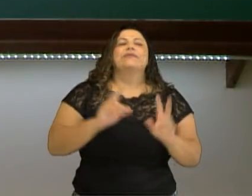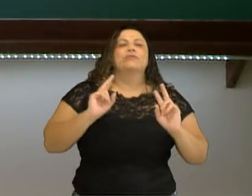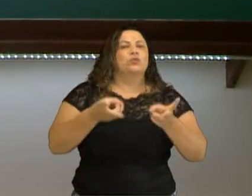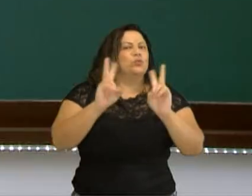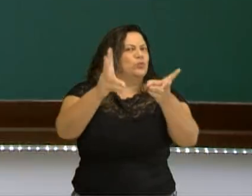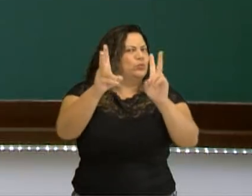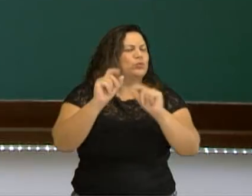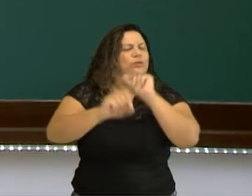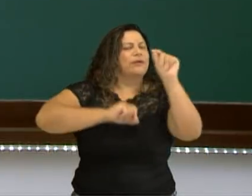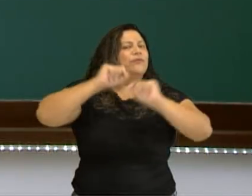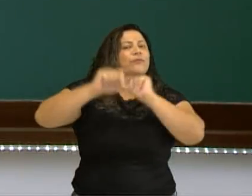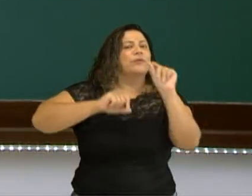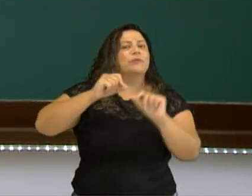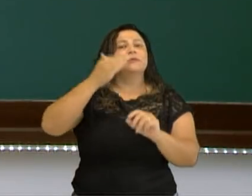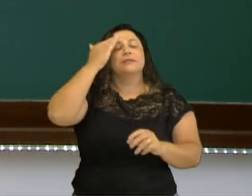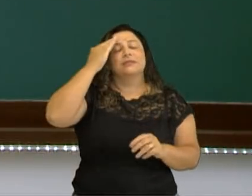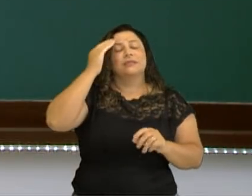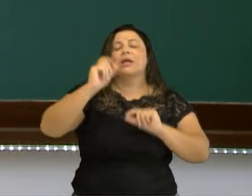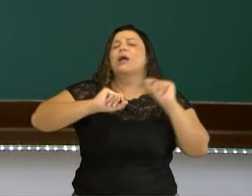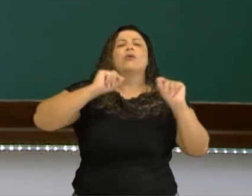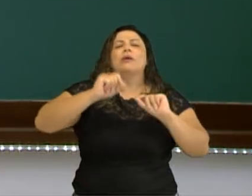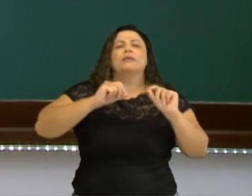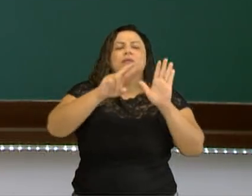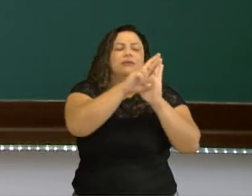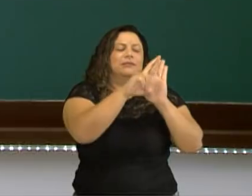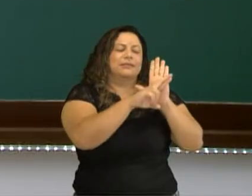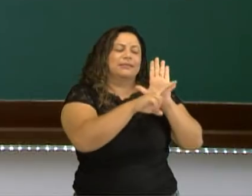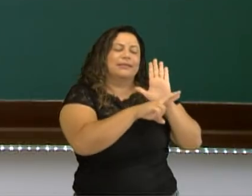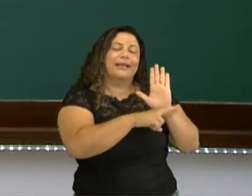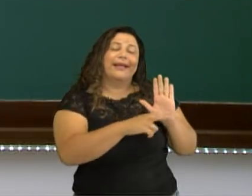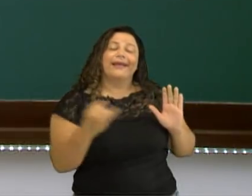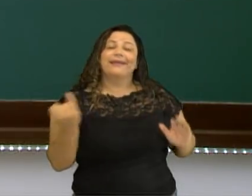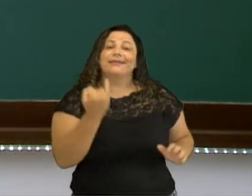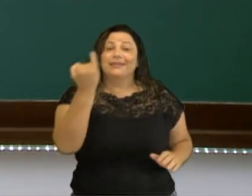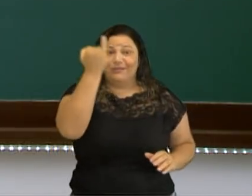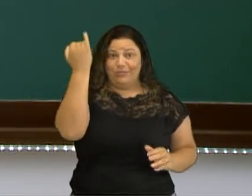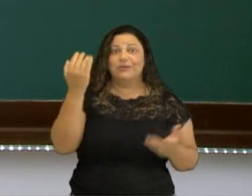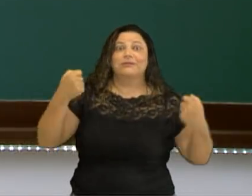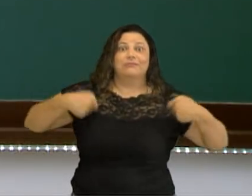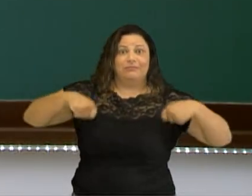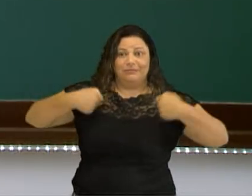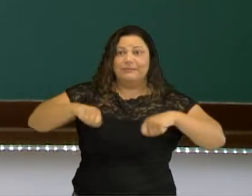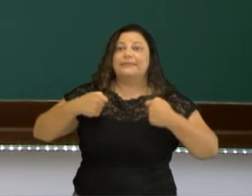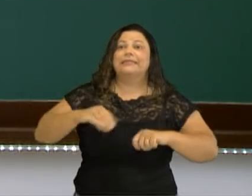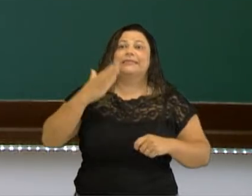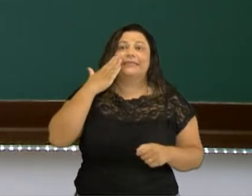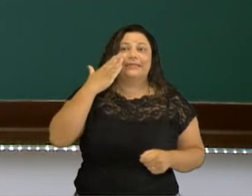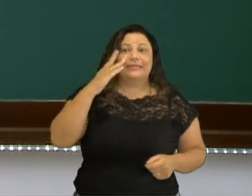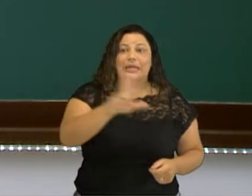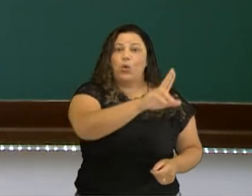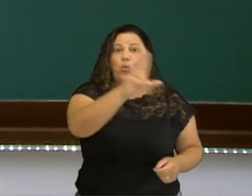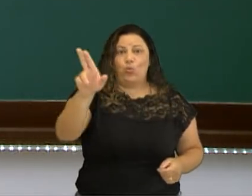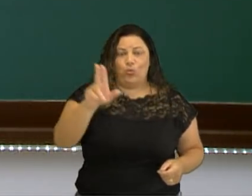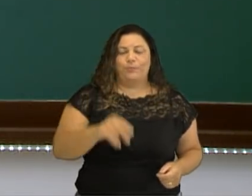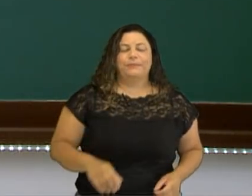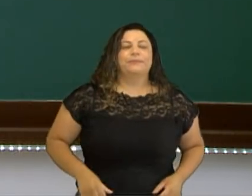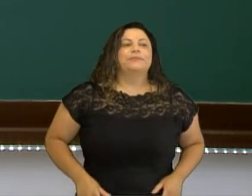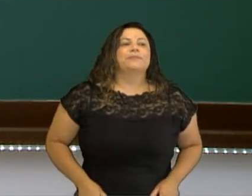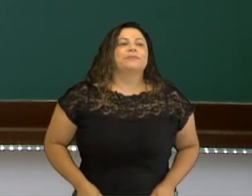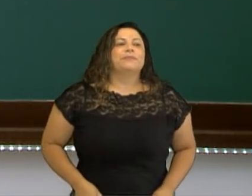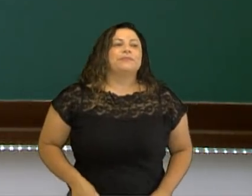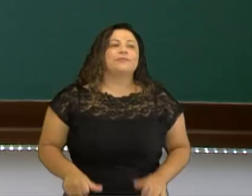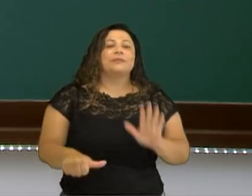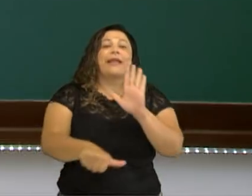vamos entender quais são essas regras tão importantes que a gente precisa para dar a nomenclatura científica.